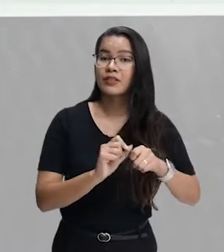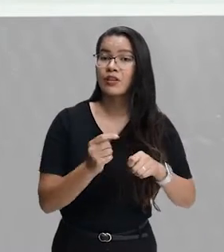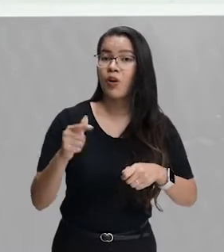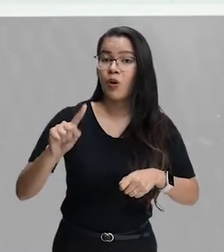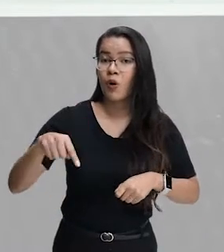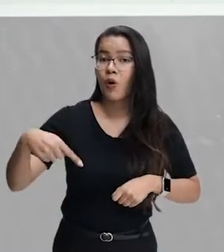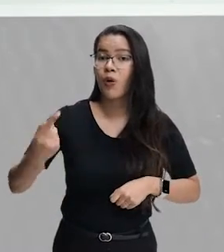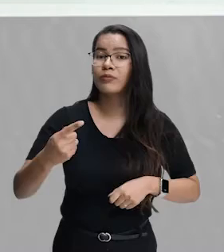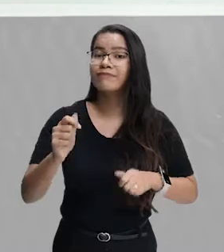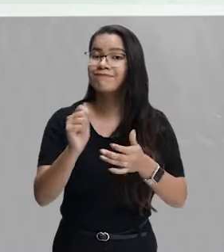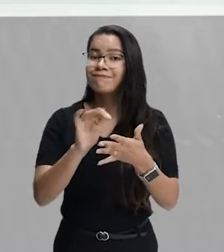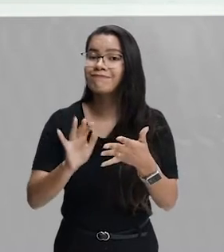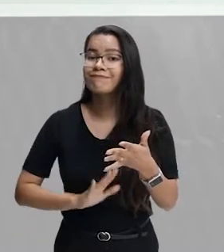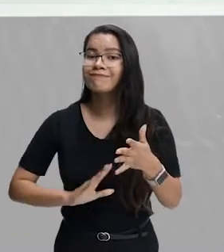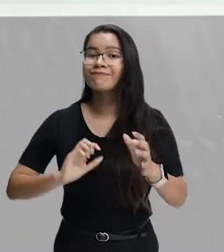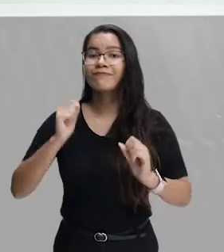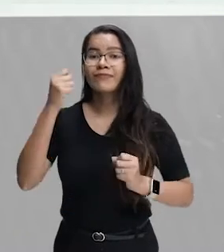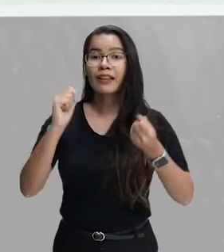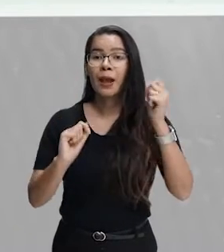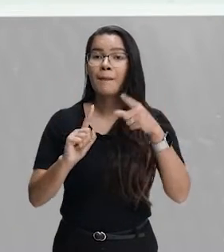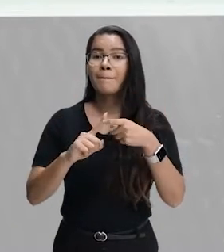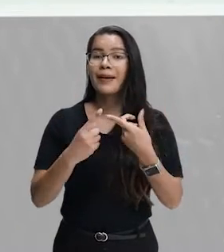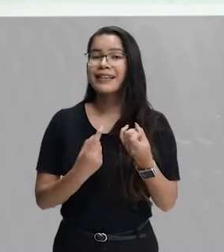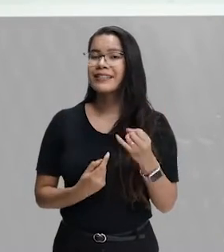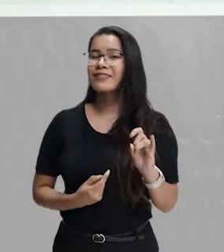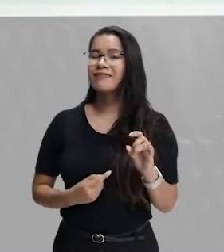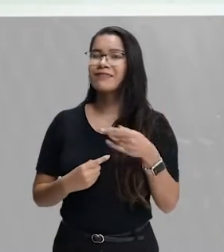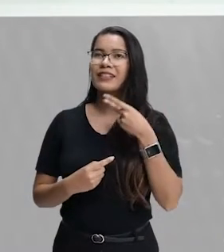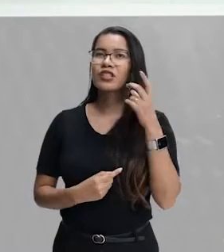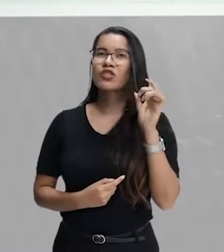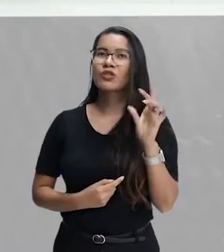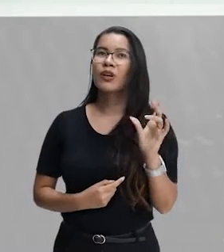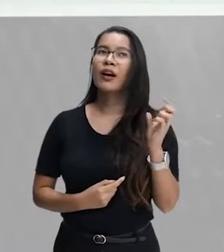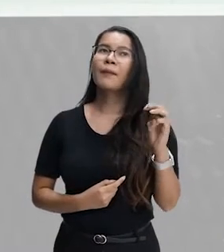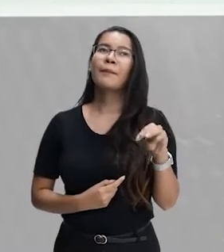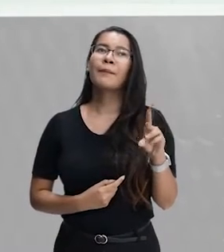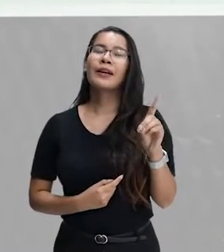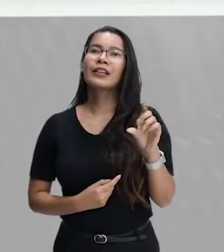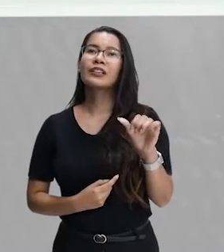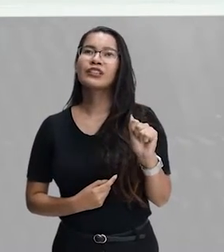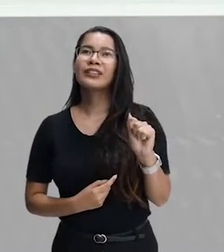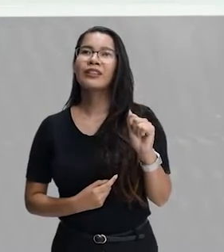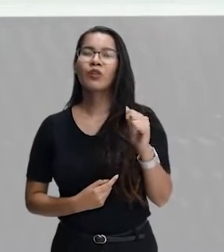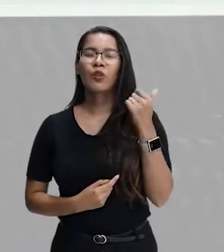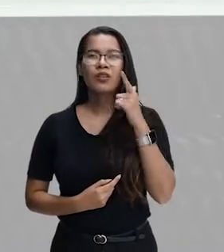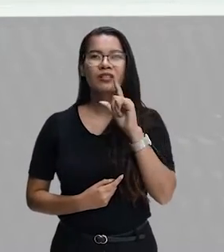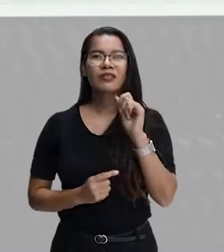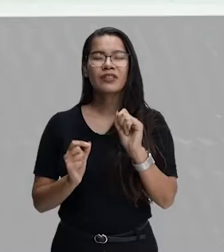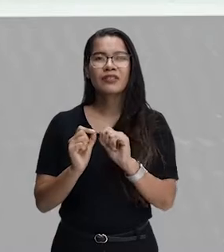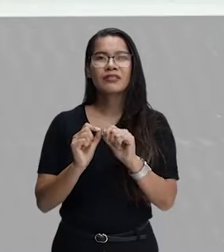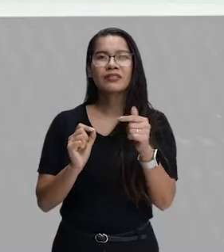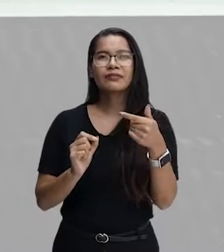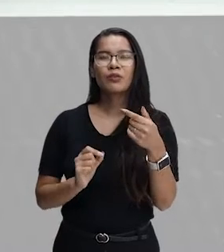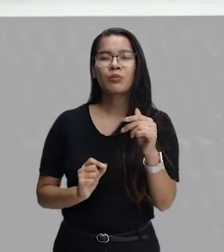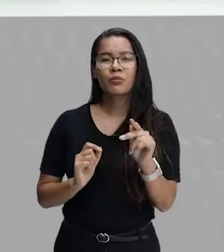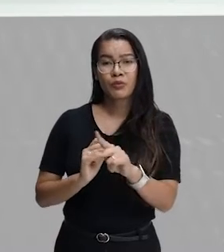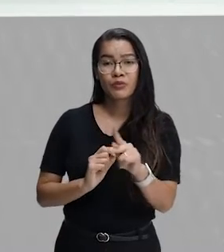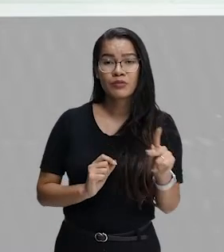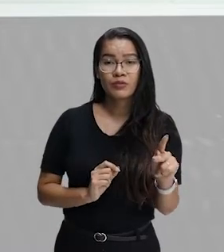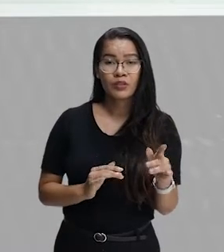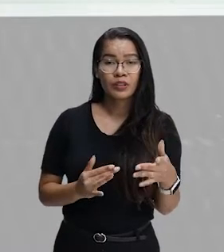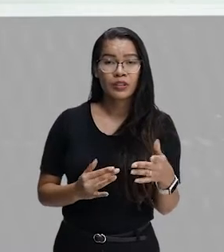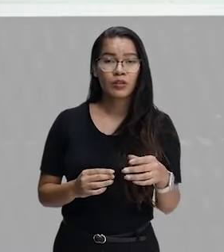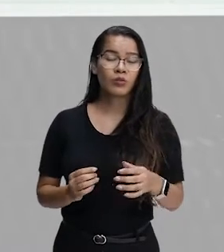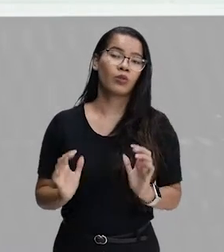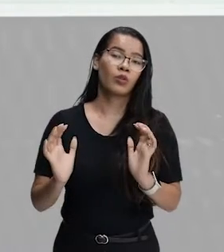física. Tá? Mas se eu dissesse só a média, será que o Guilherme conseguiria fazer isso? Olha só, pessoal, eu coloquei aqui 3 grupos,